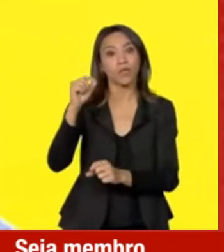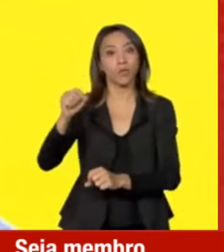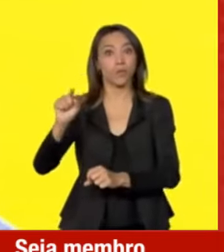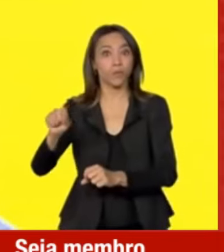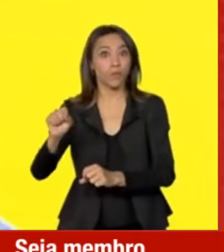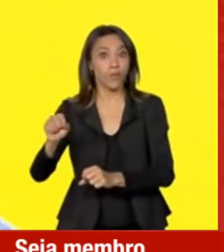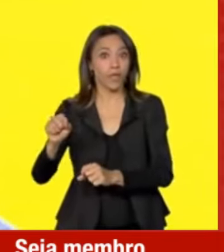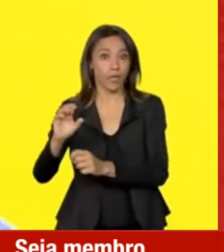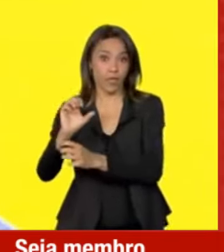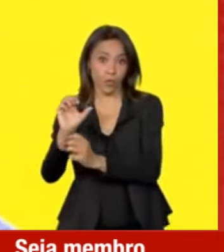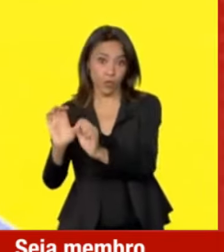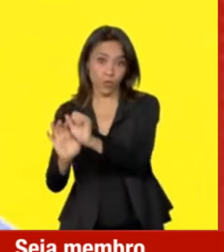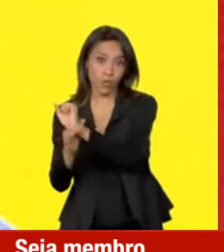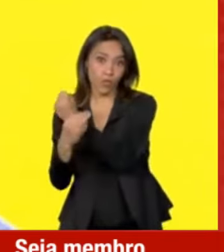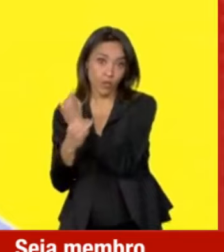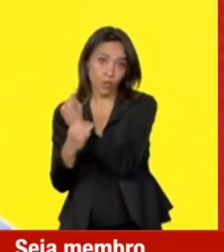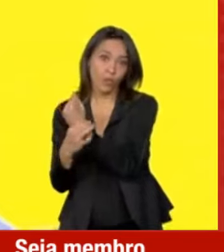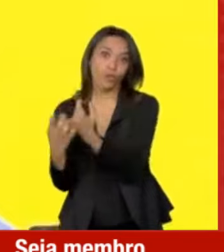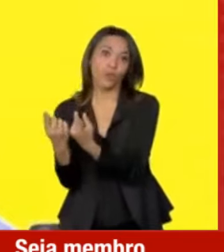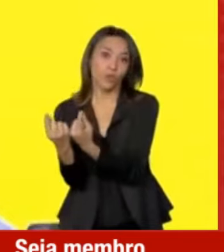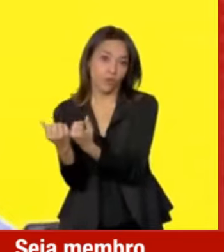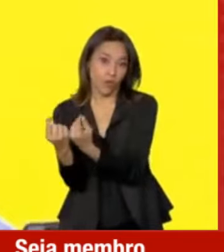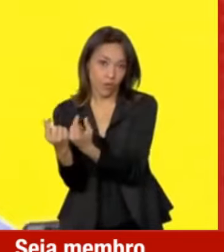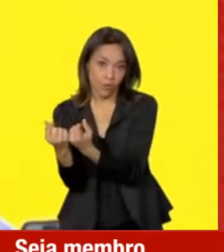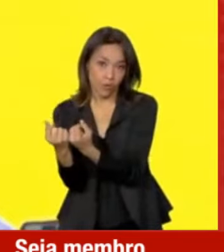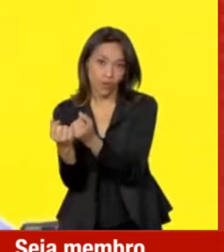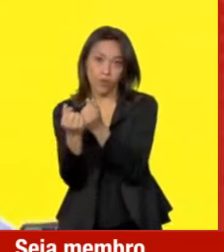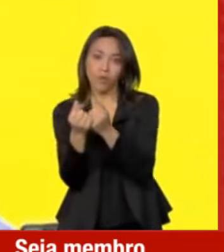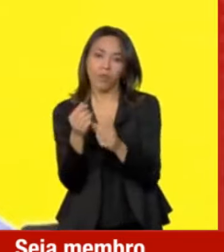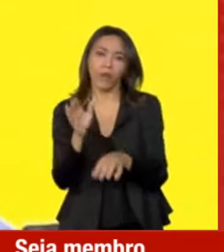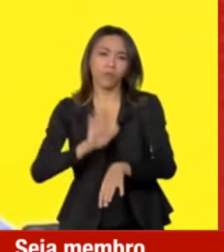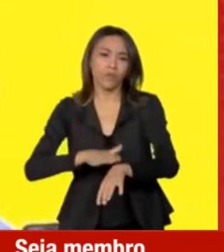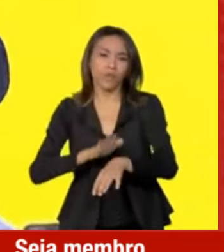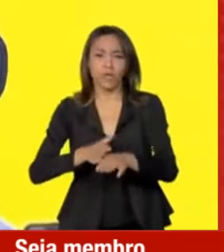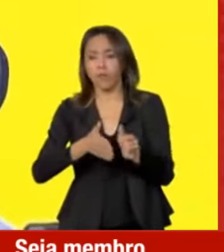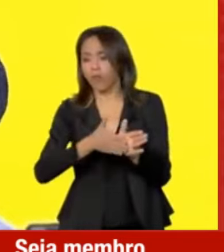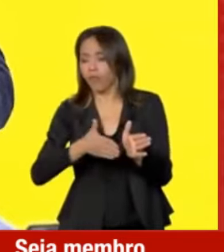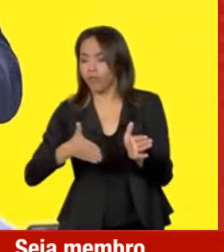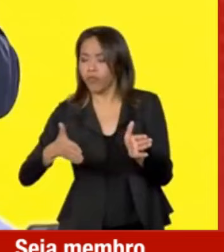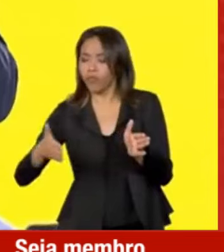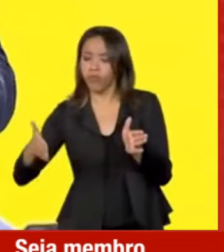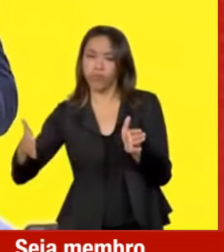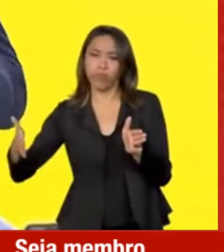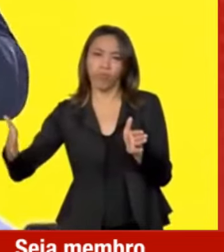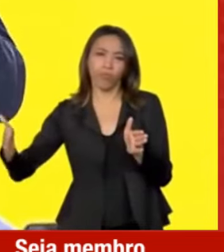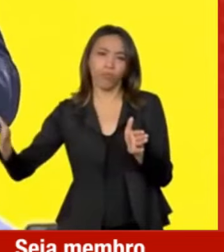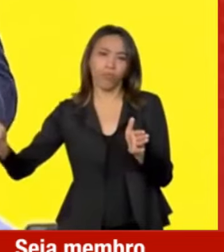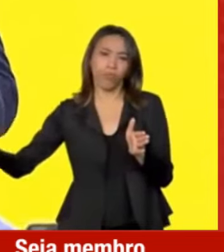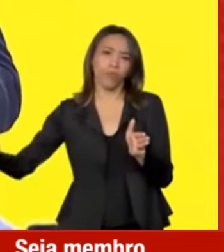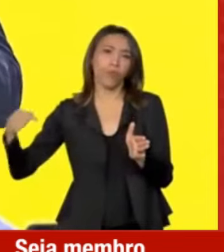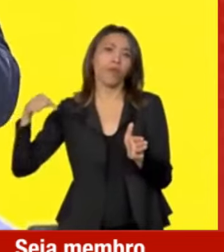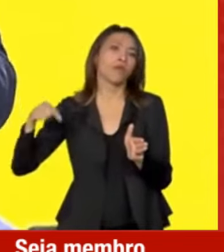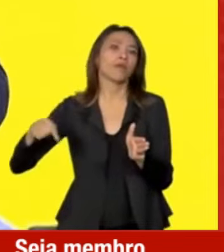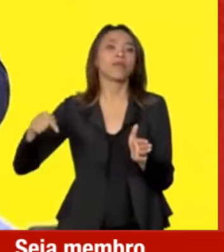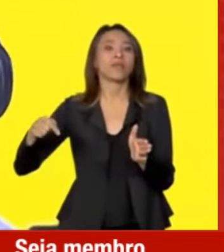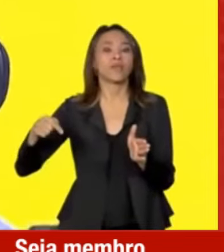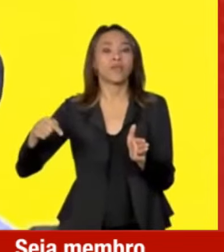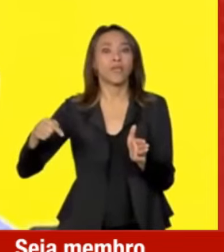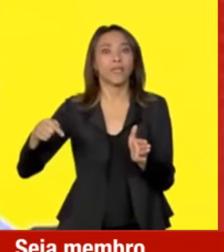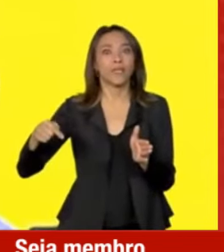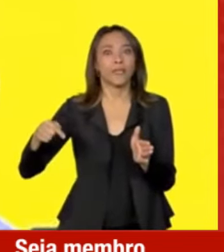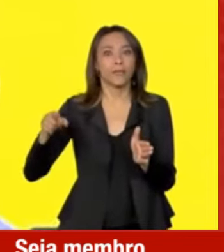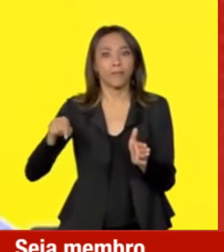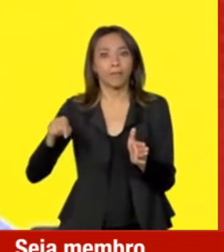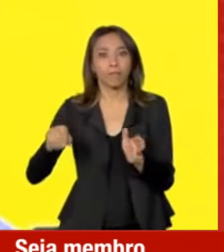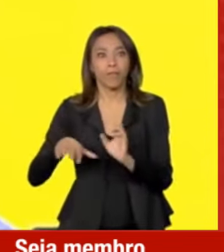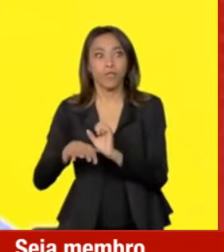seguro, um seguro de longo prazo que coíbe as variações abruptas